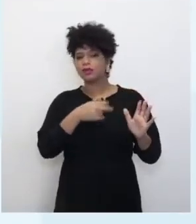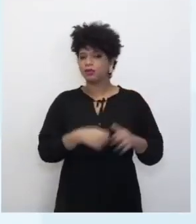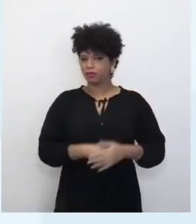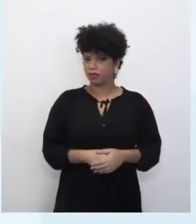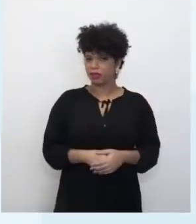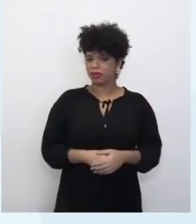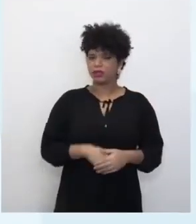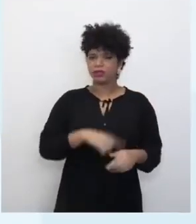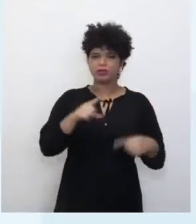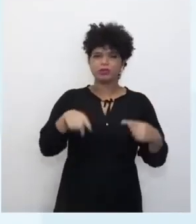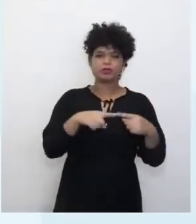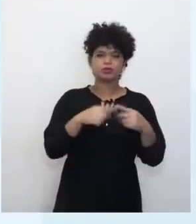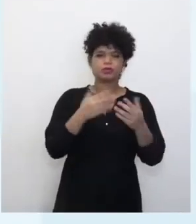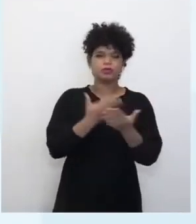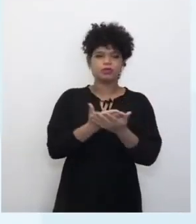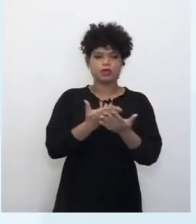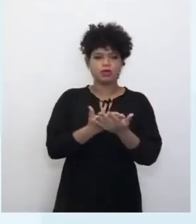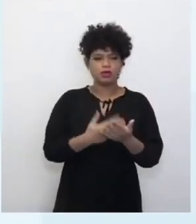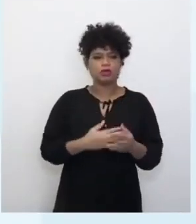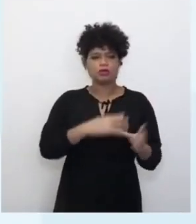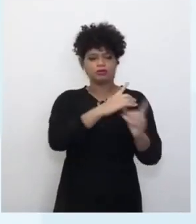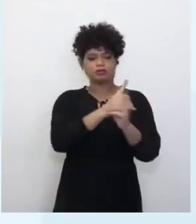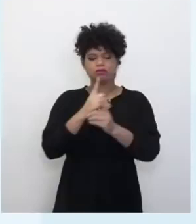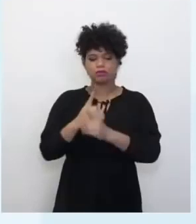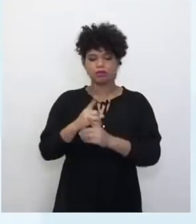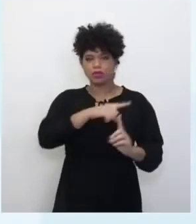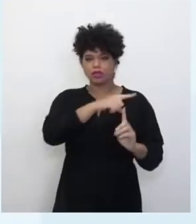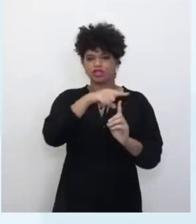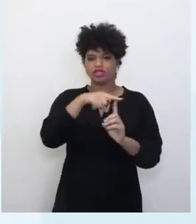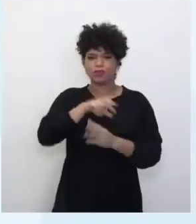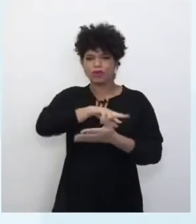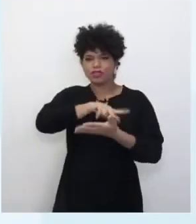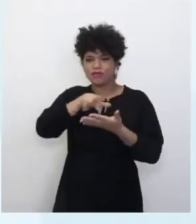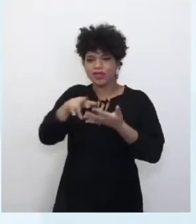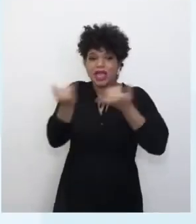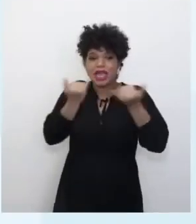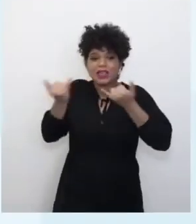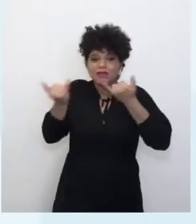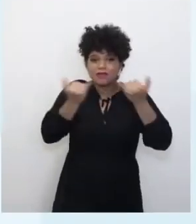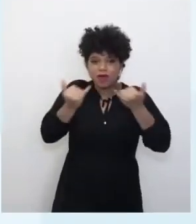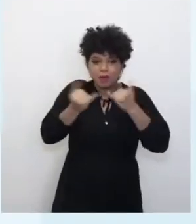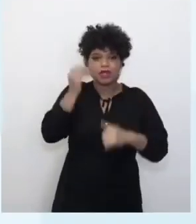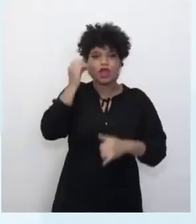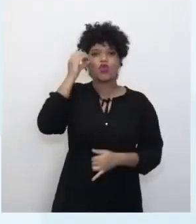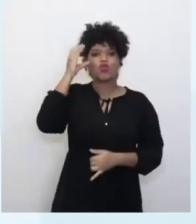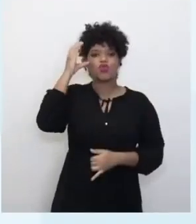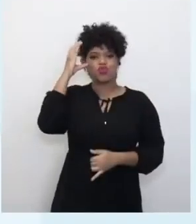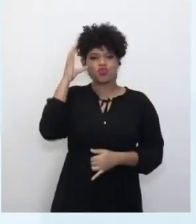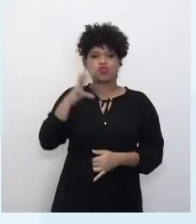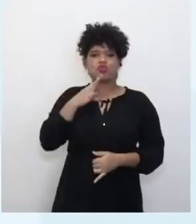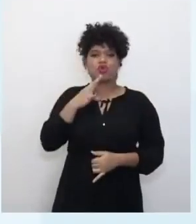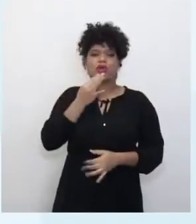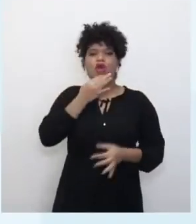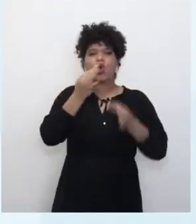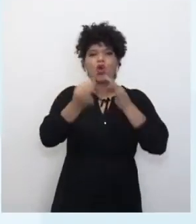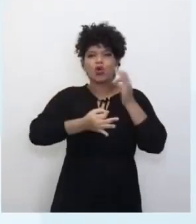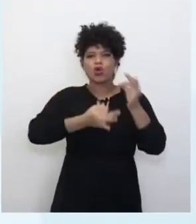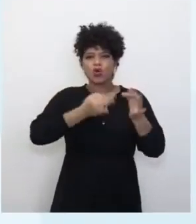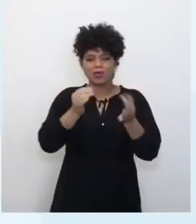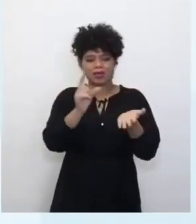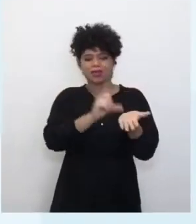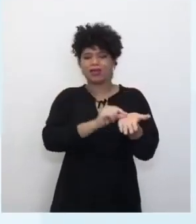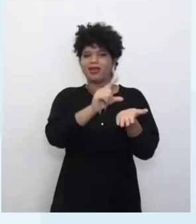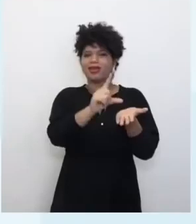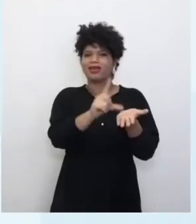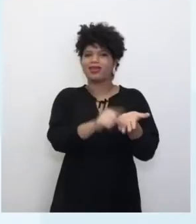Objetivo da aula, identificar e reconhecer tipos de informações e ou conhecimentos utilizados